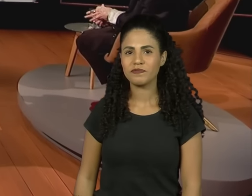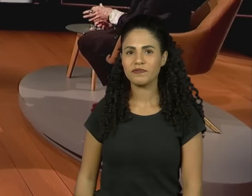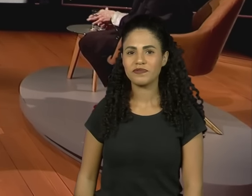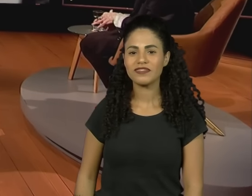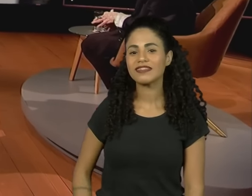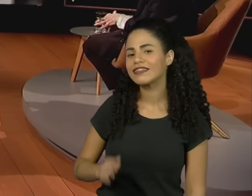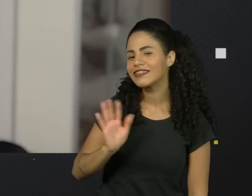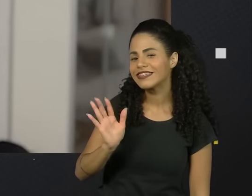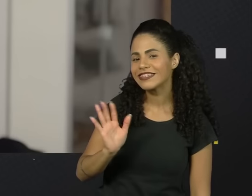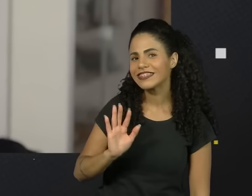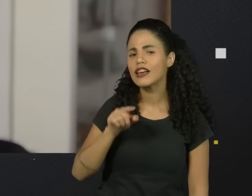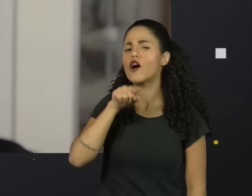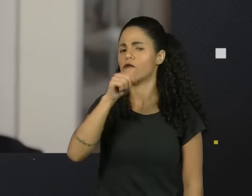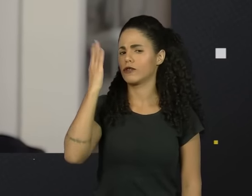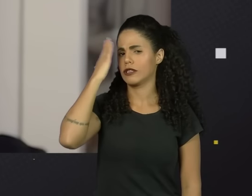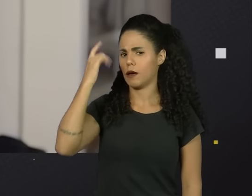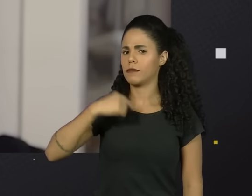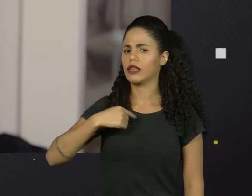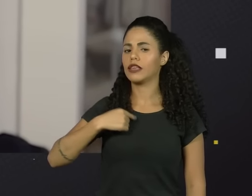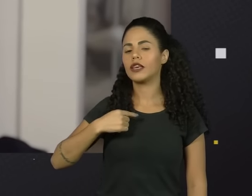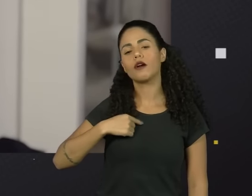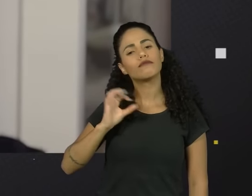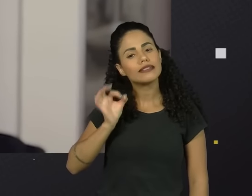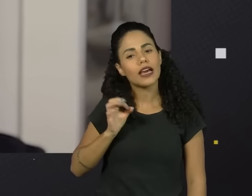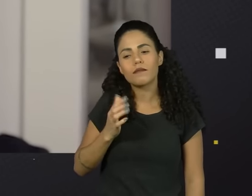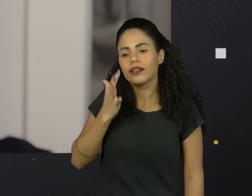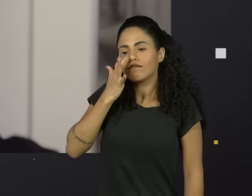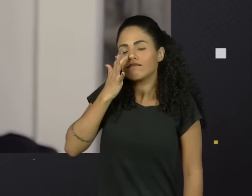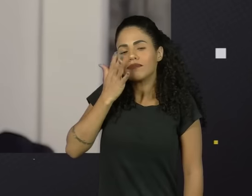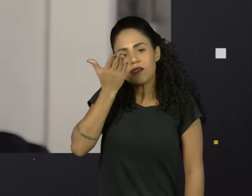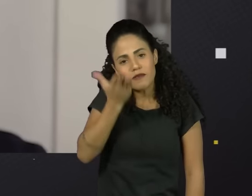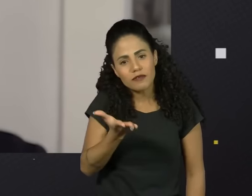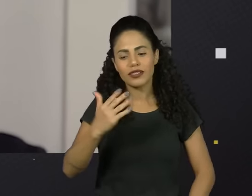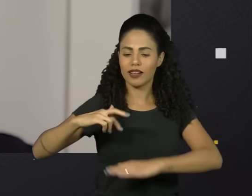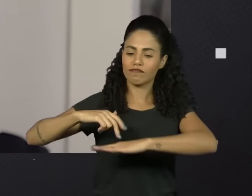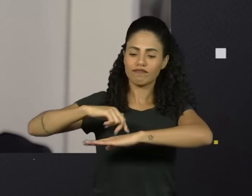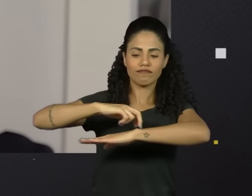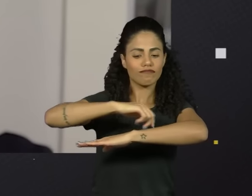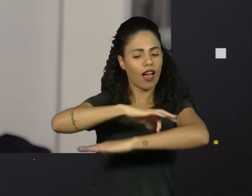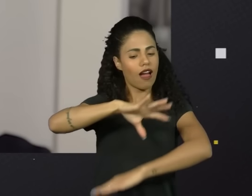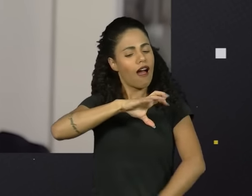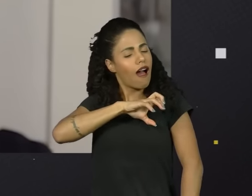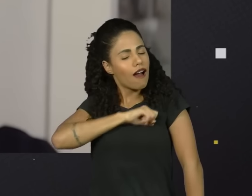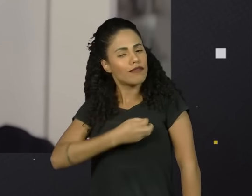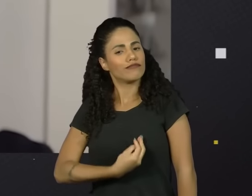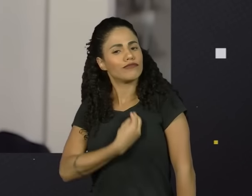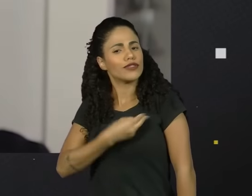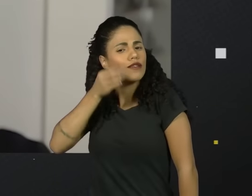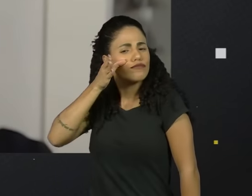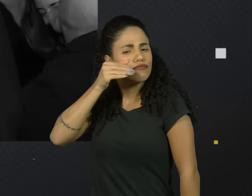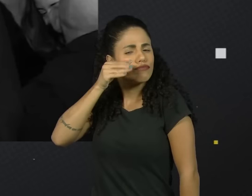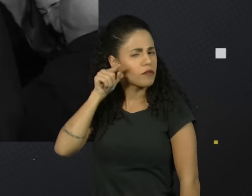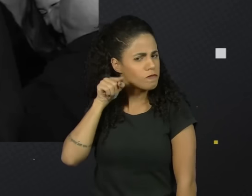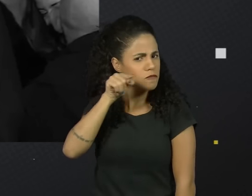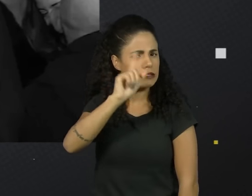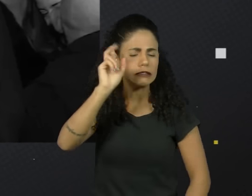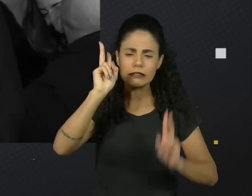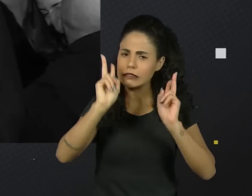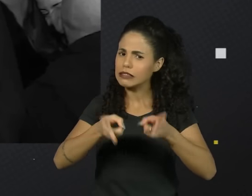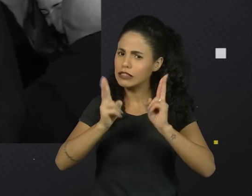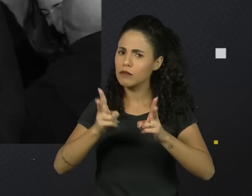Constanza, você sabe que eu sempre admirei a sua paixão pela moda, pela vida, sua curiosidade. E olha que